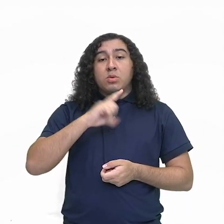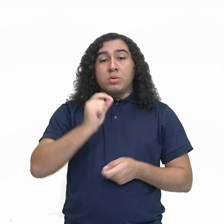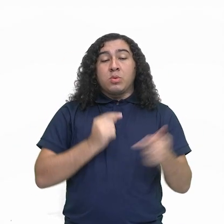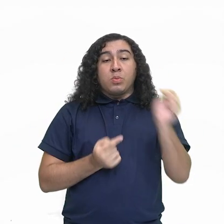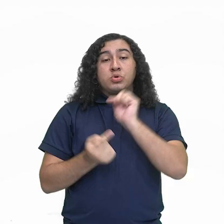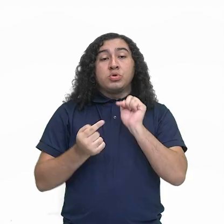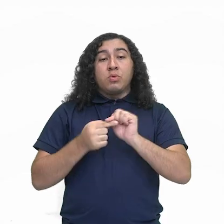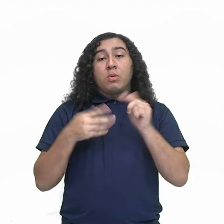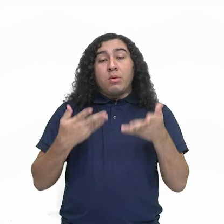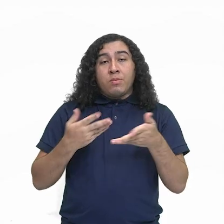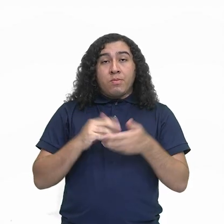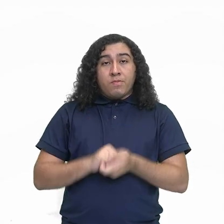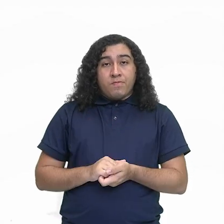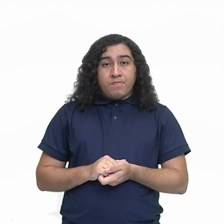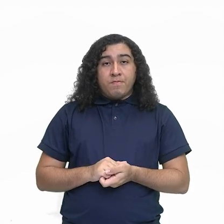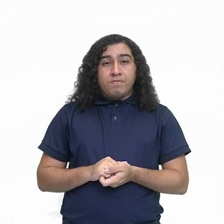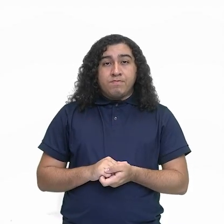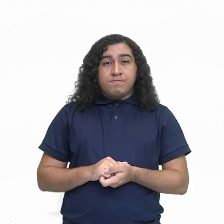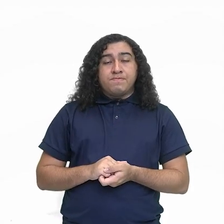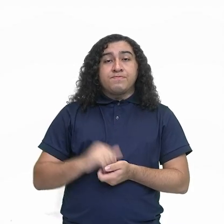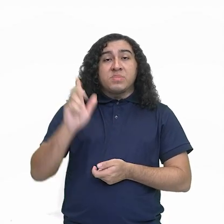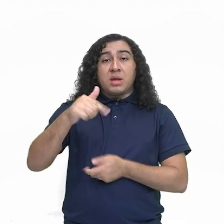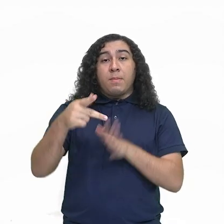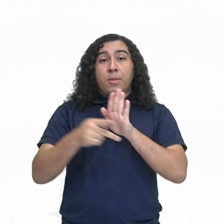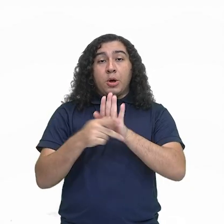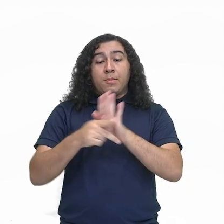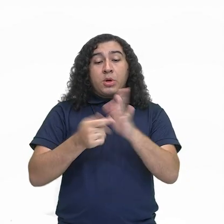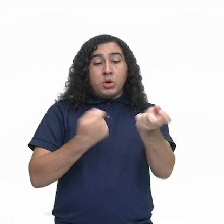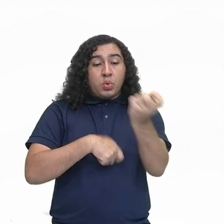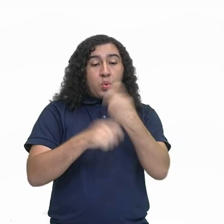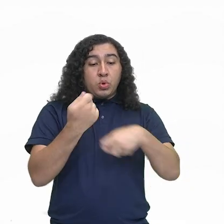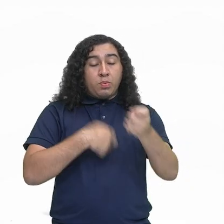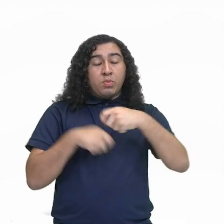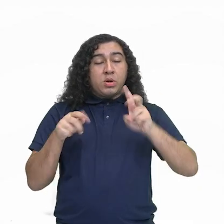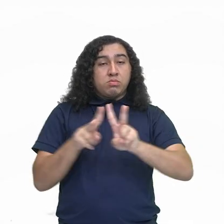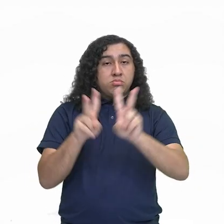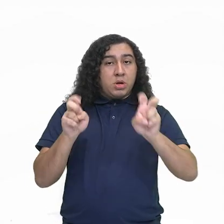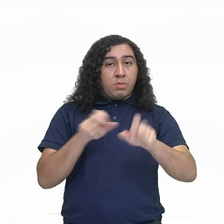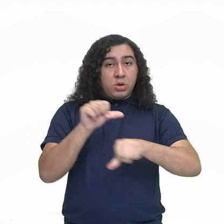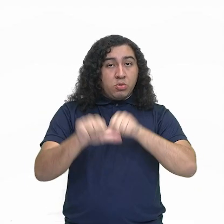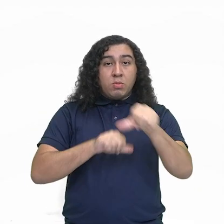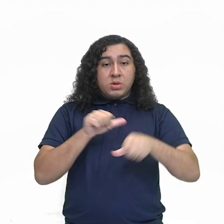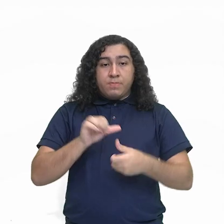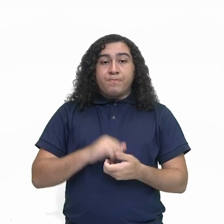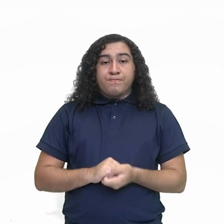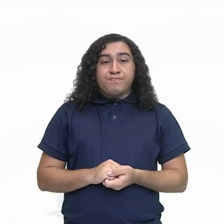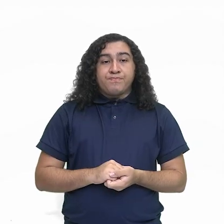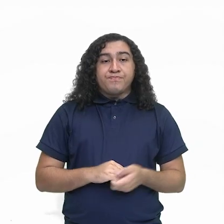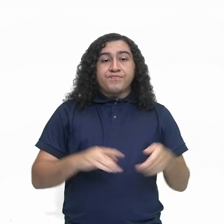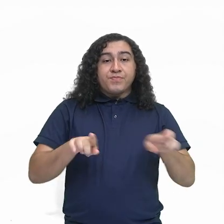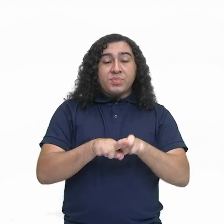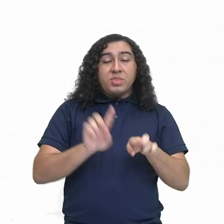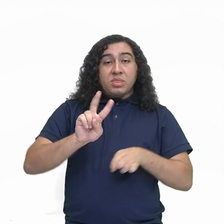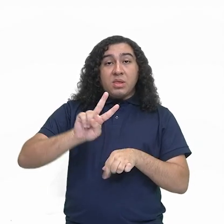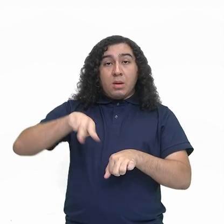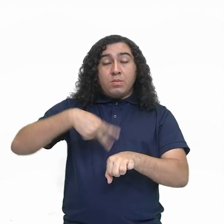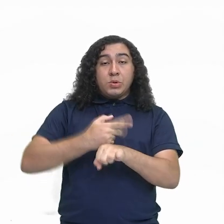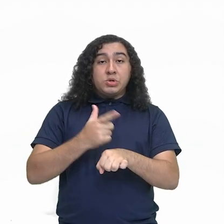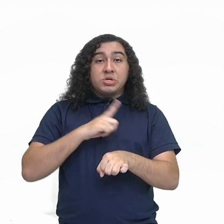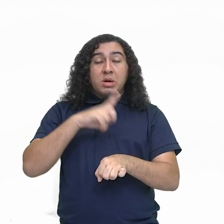como pano de fundo a questão econômica, né, as mudanças econômicas. E aí nós tivemos depois a